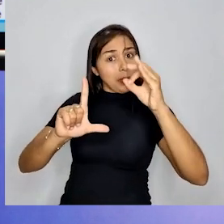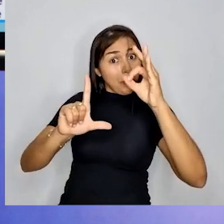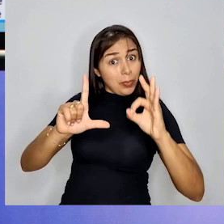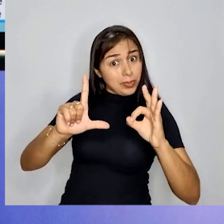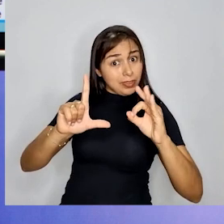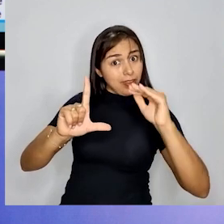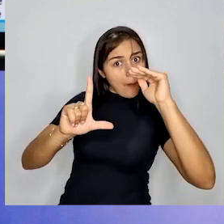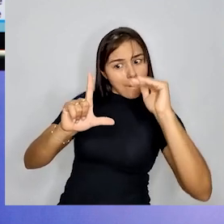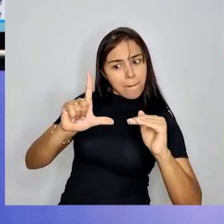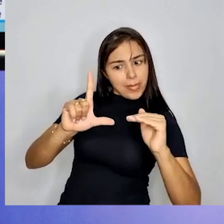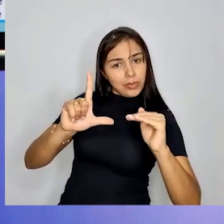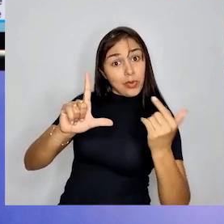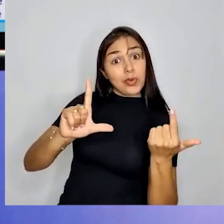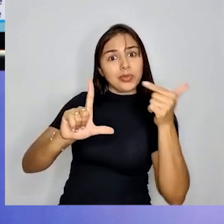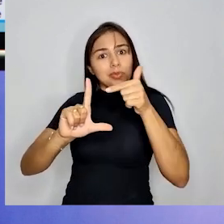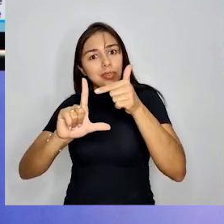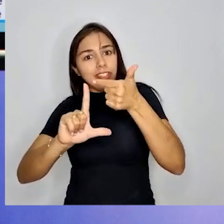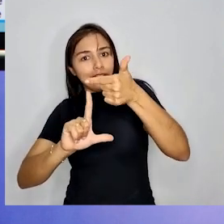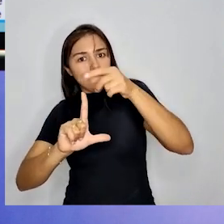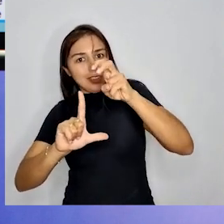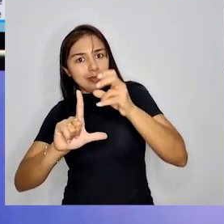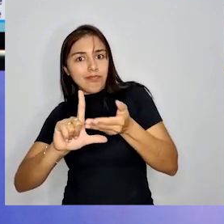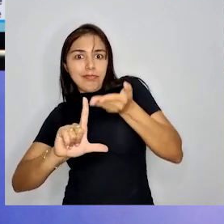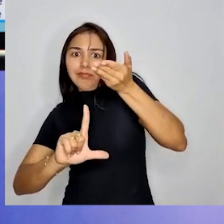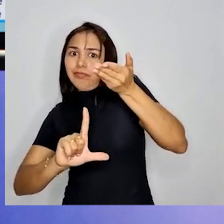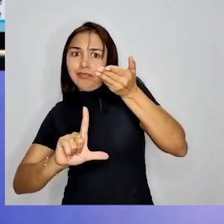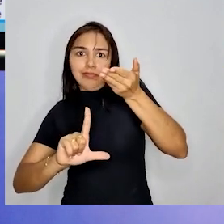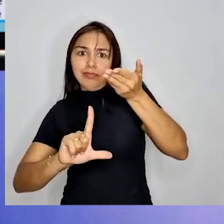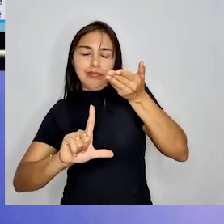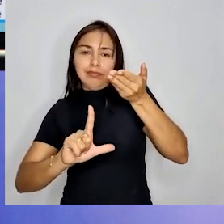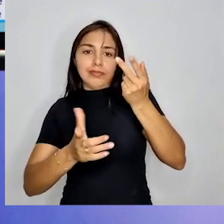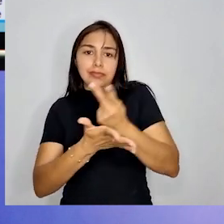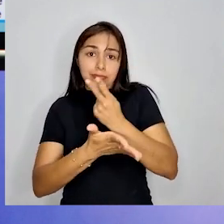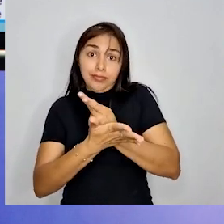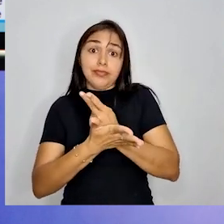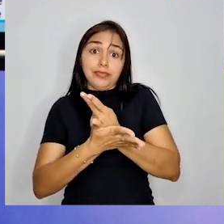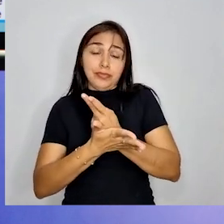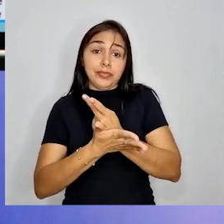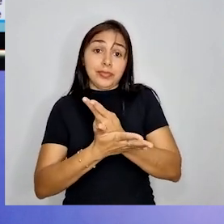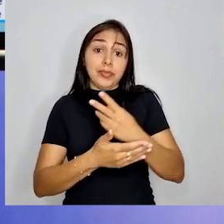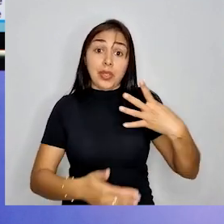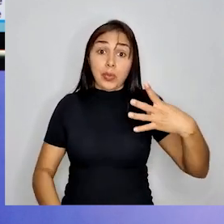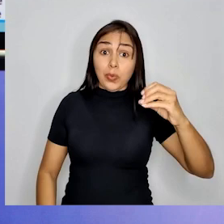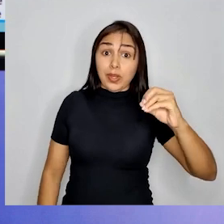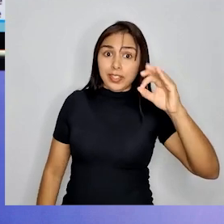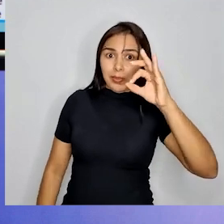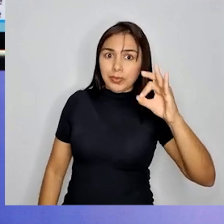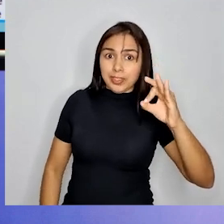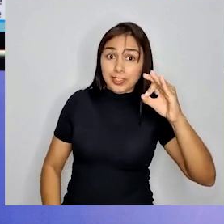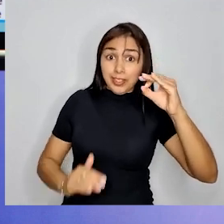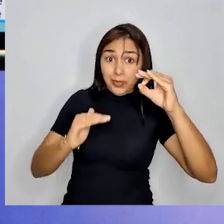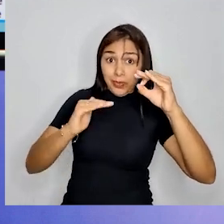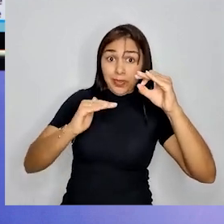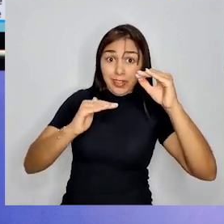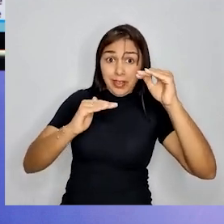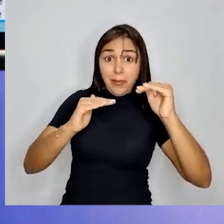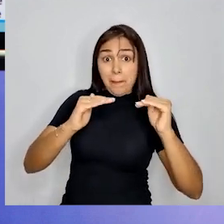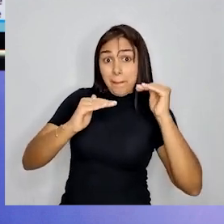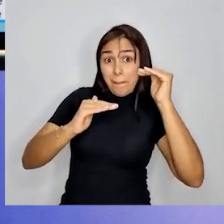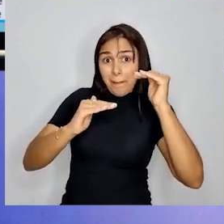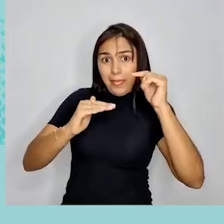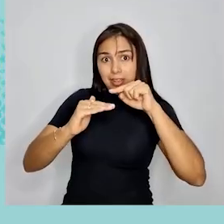podemos ver aqui né Olha o tamanho do 25 olha o tamanho da coluna de 40 né então pode levar uma indução